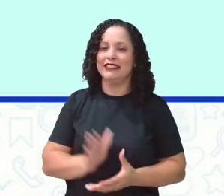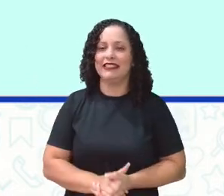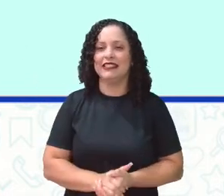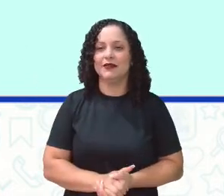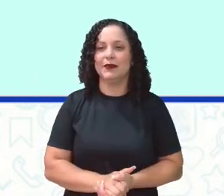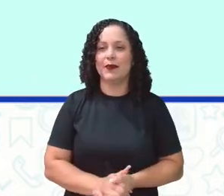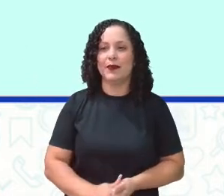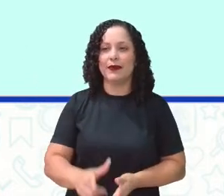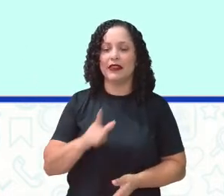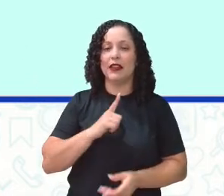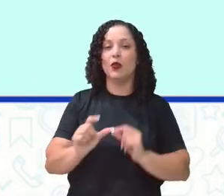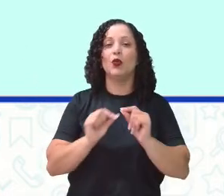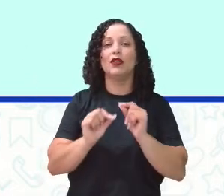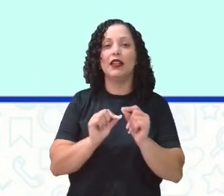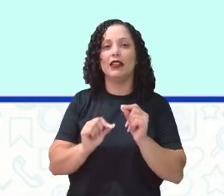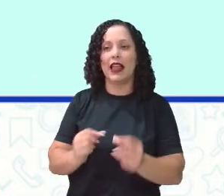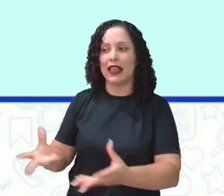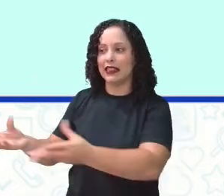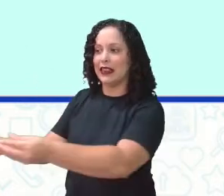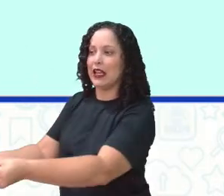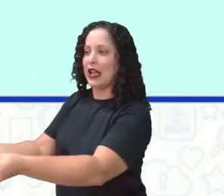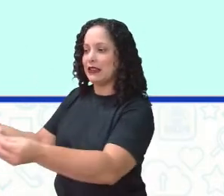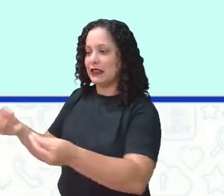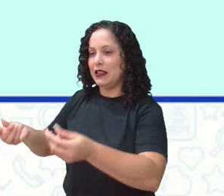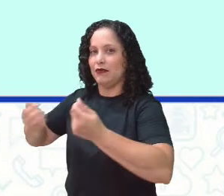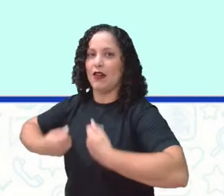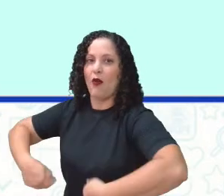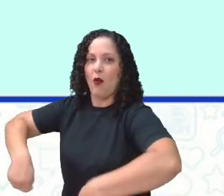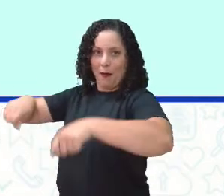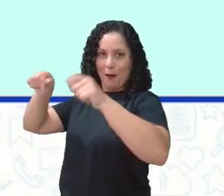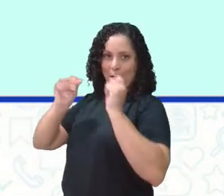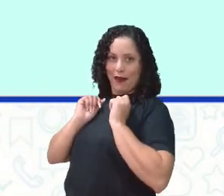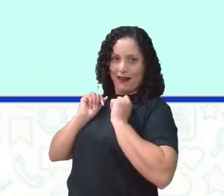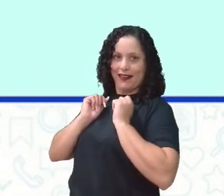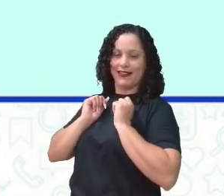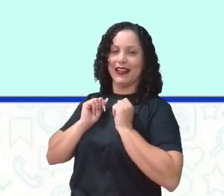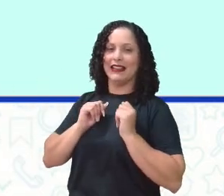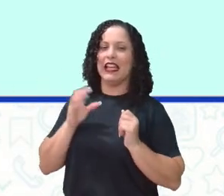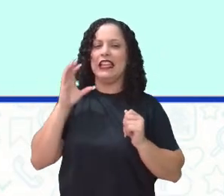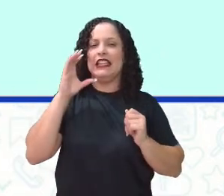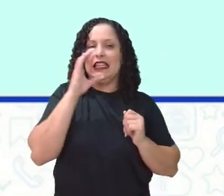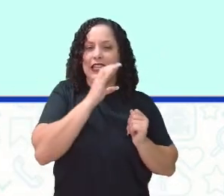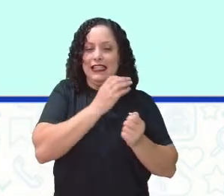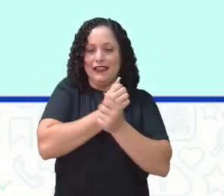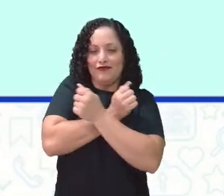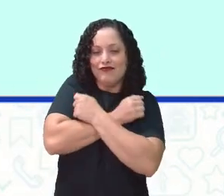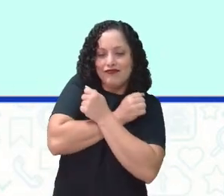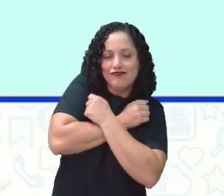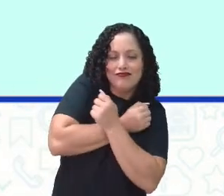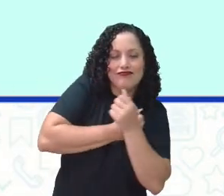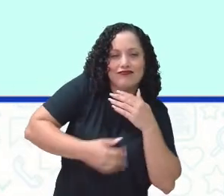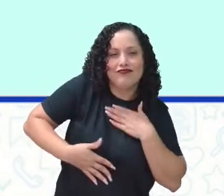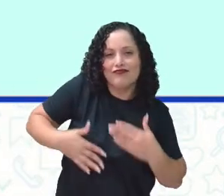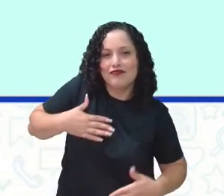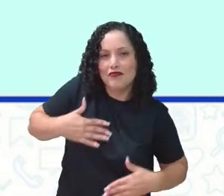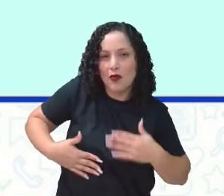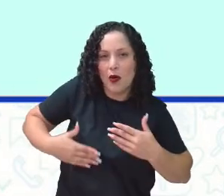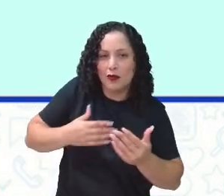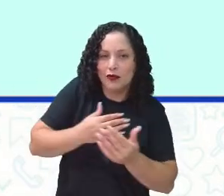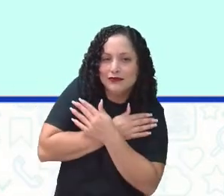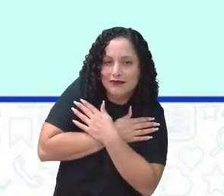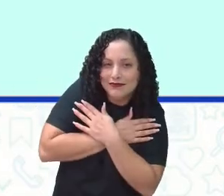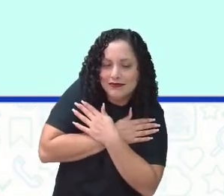não é? Traz a coberta, não é? Esquentar, manter, quando o pai explica, não é?